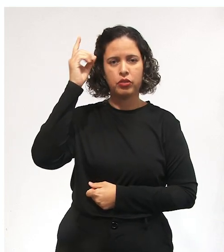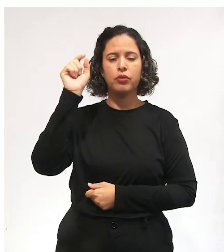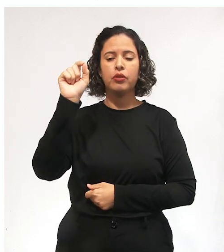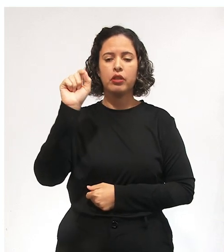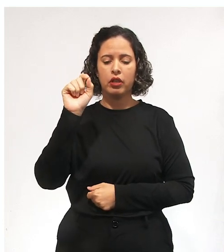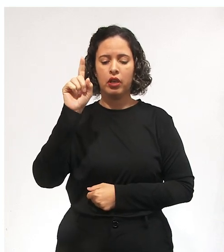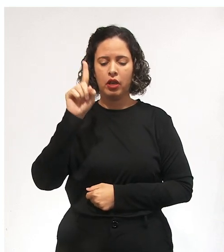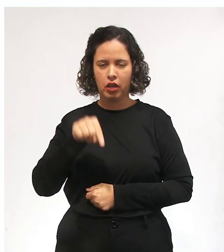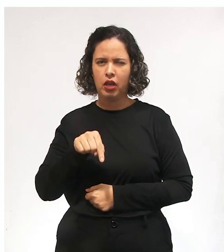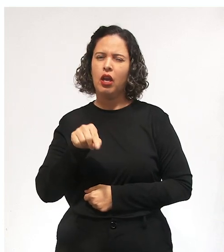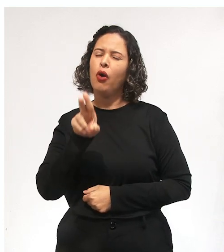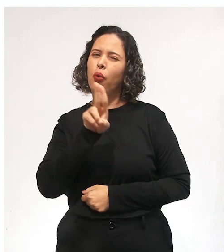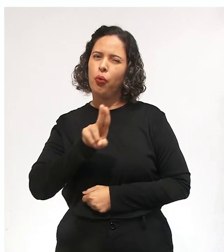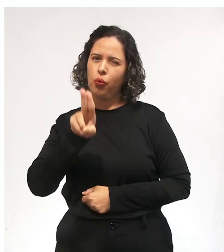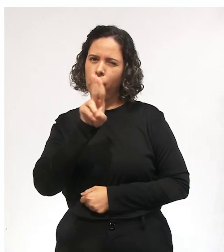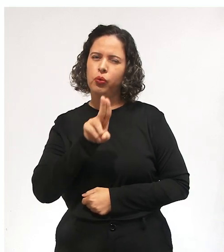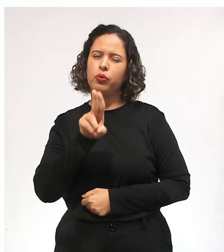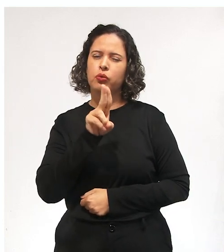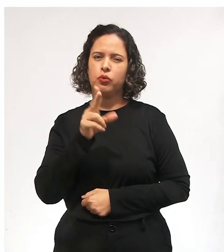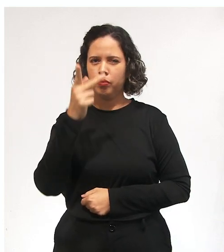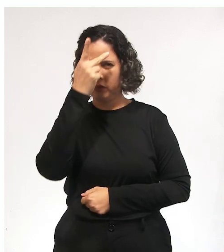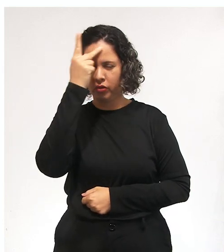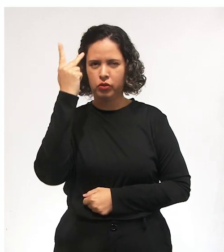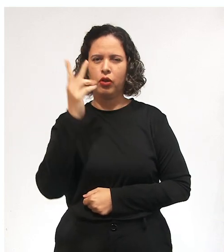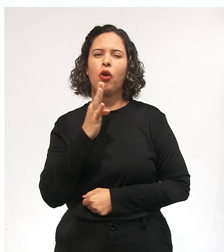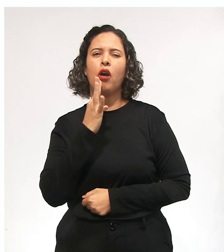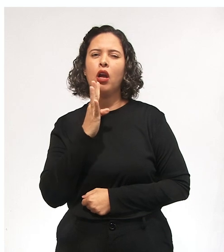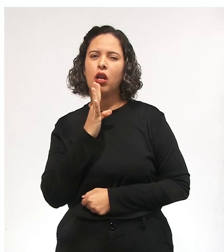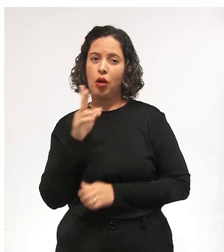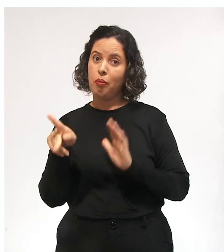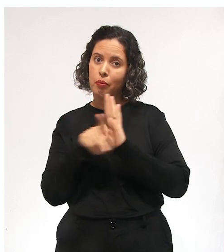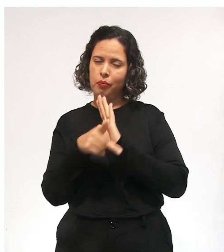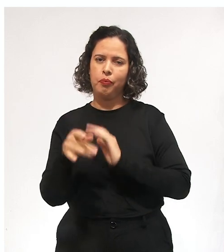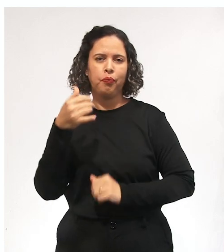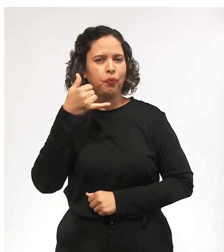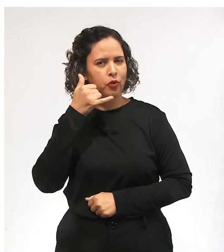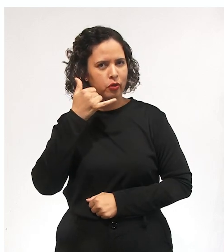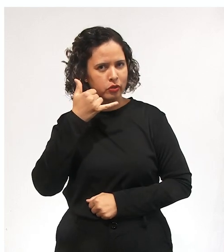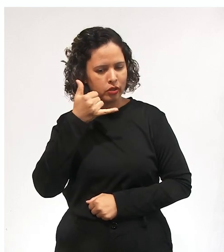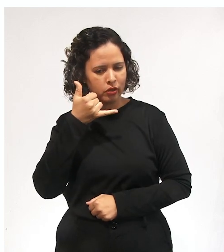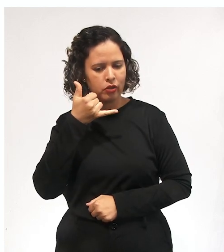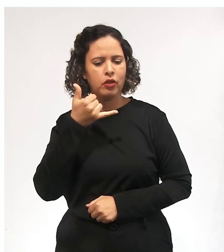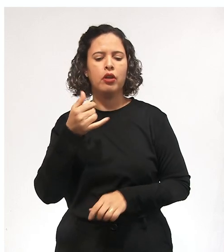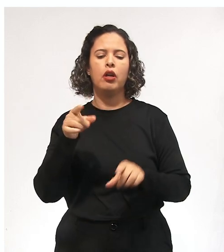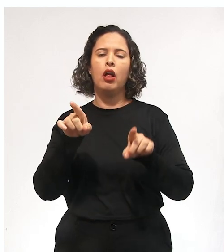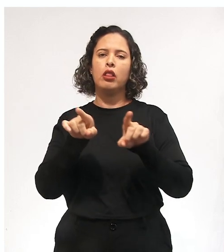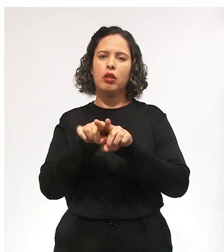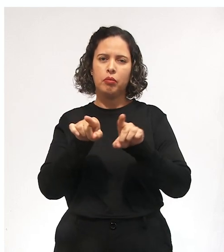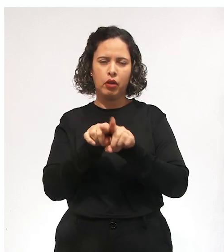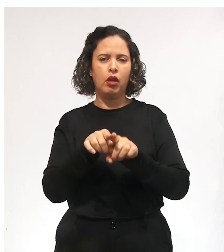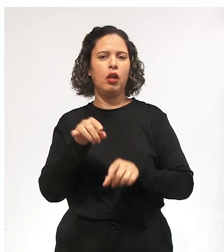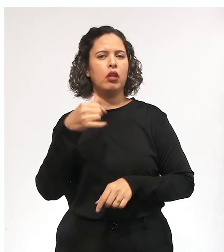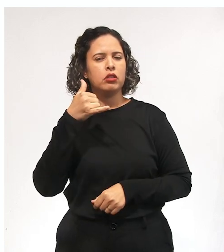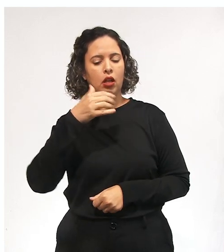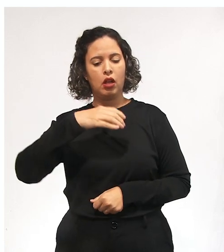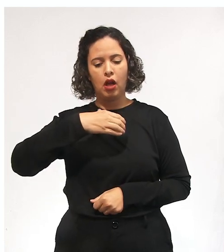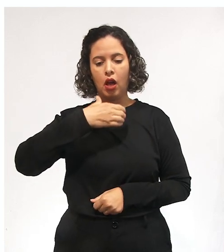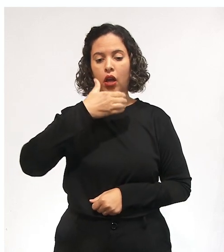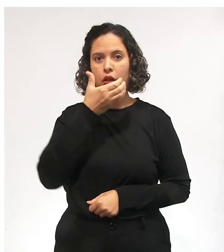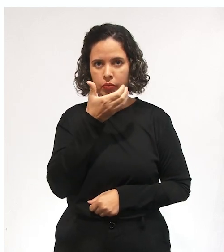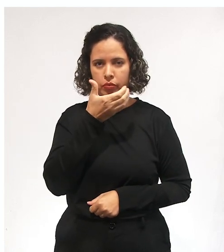gente tem popularmente nos celulares, né? Aí aqui os celulares da Apple,